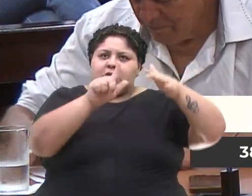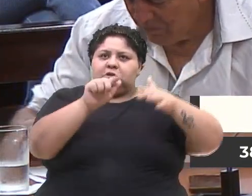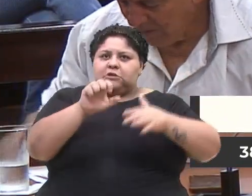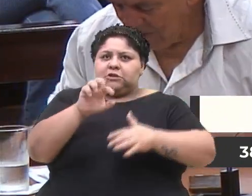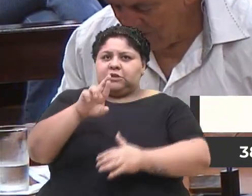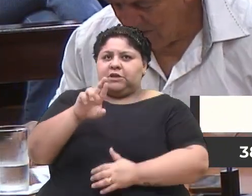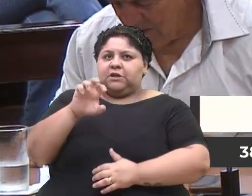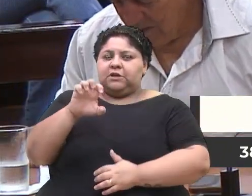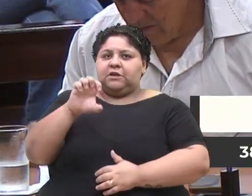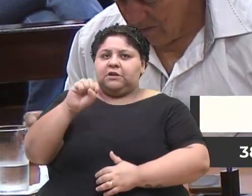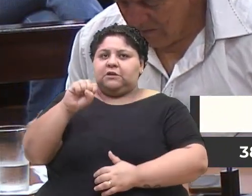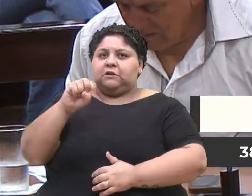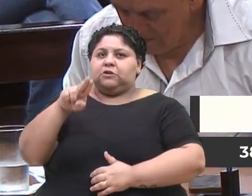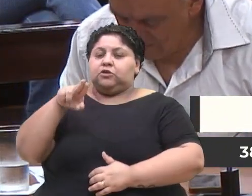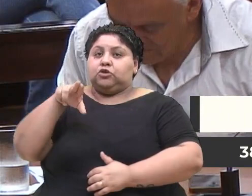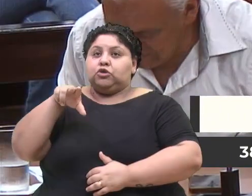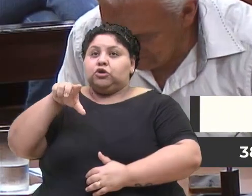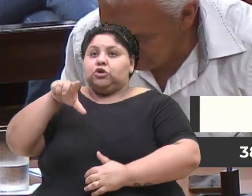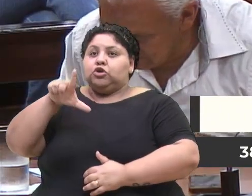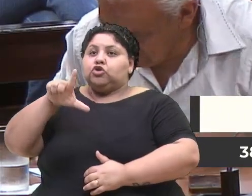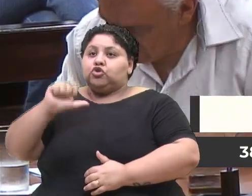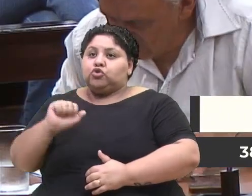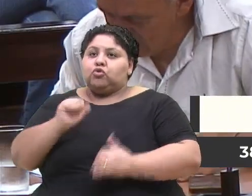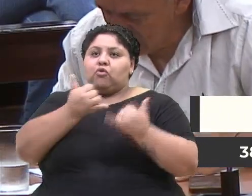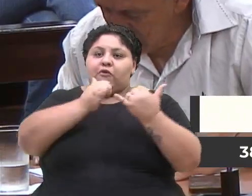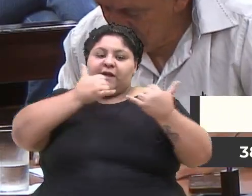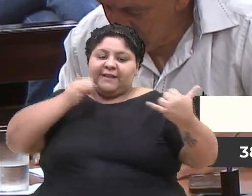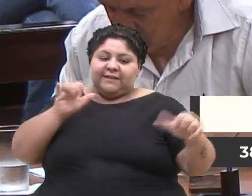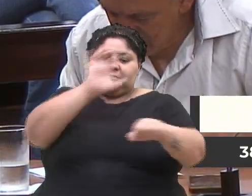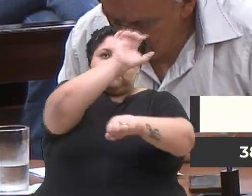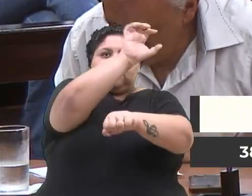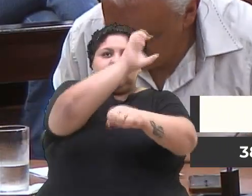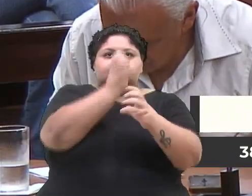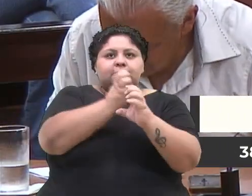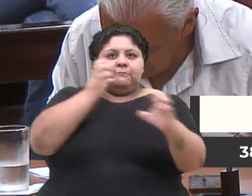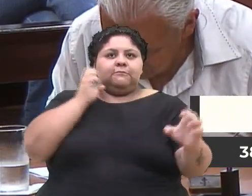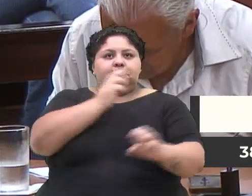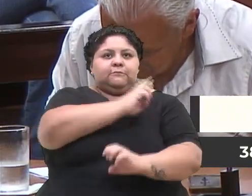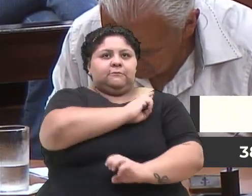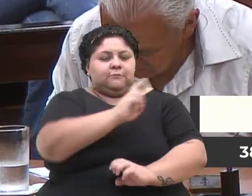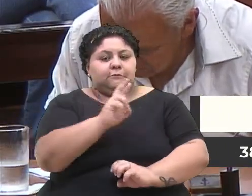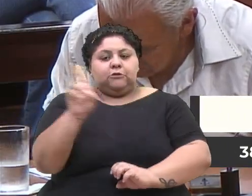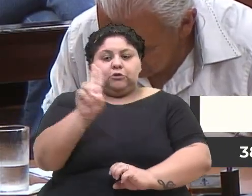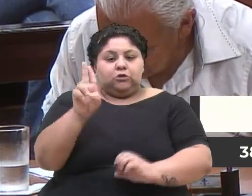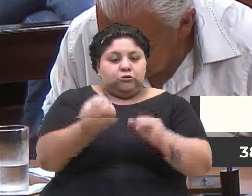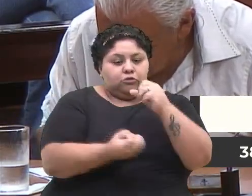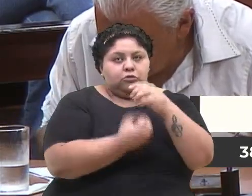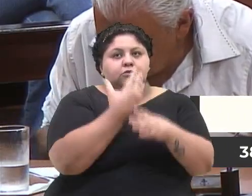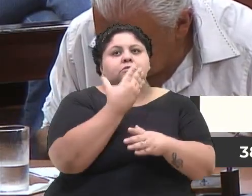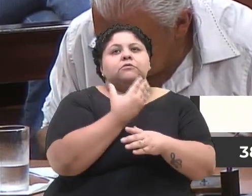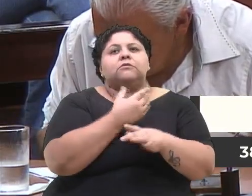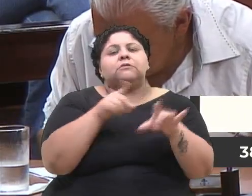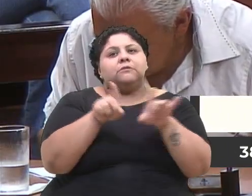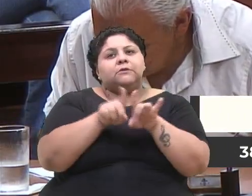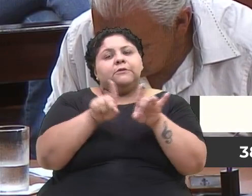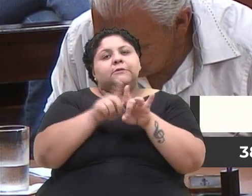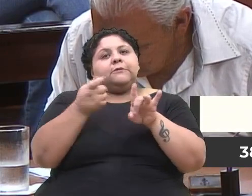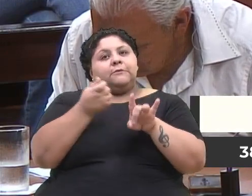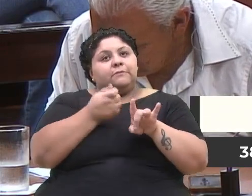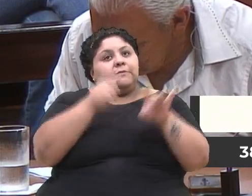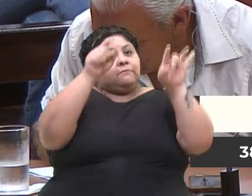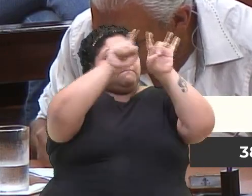Engenharia, que, em nome dos fundadores, Agenor Piloneto e Guilherme Piloneto, e também dos seus